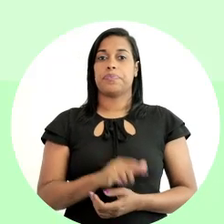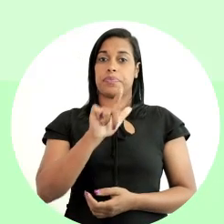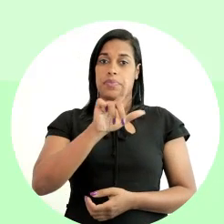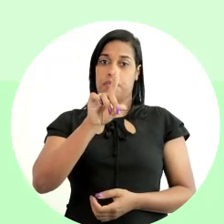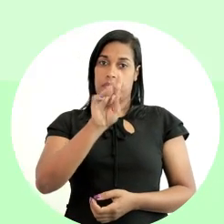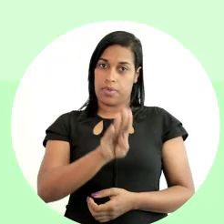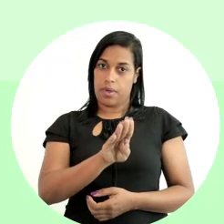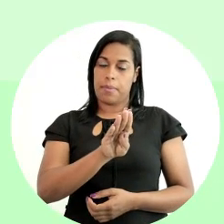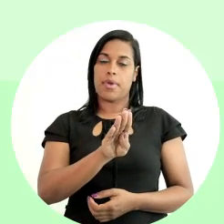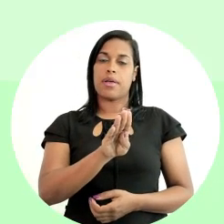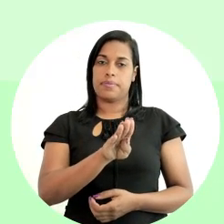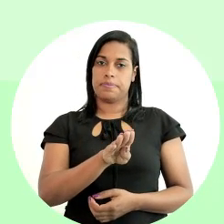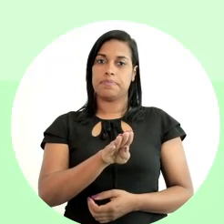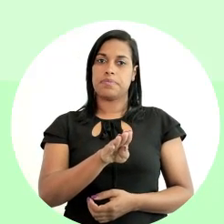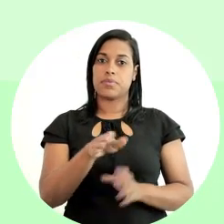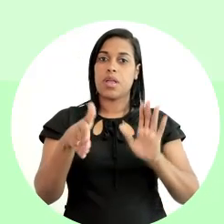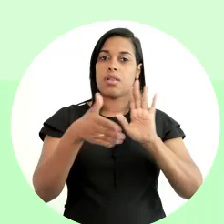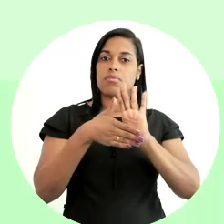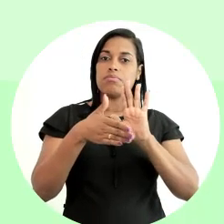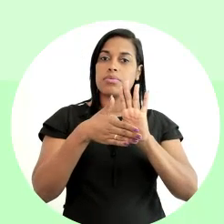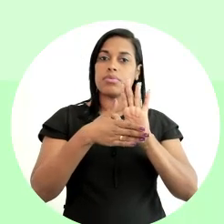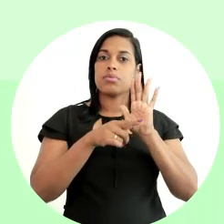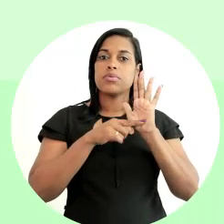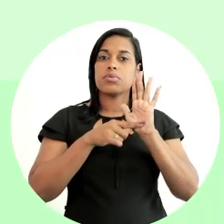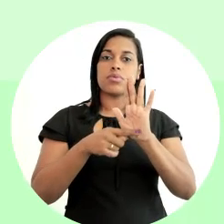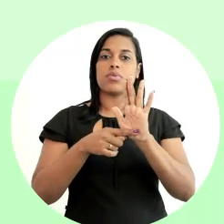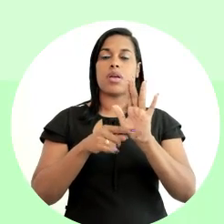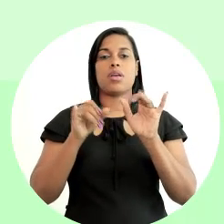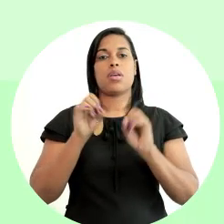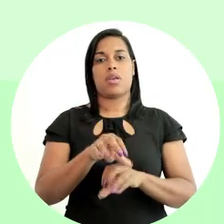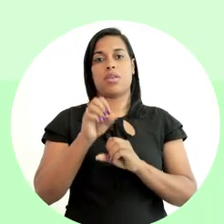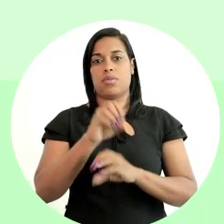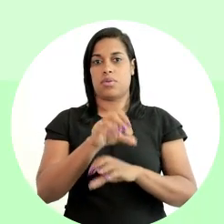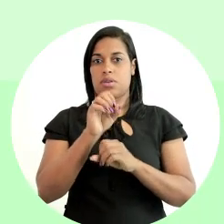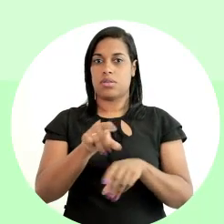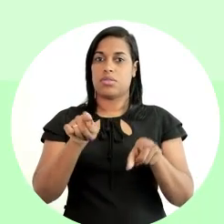Então, a LDB, ela propõe que a educação